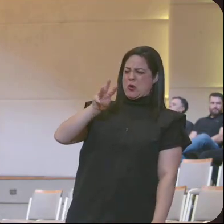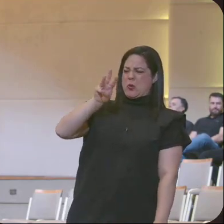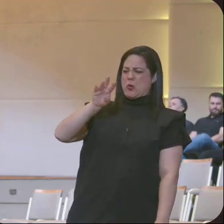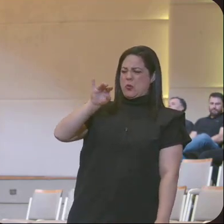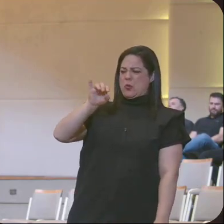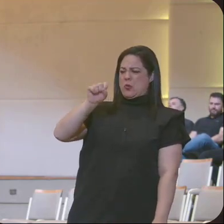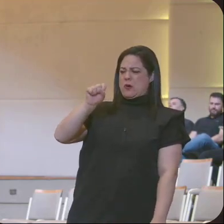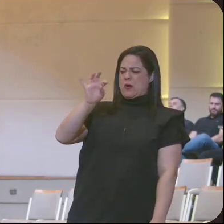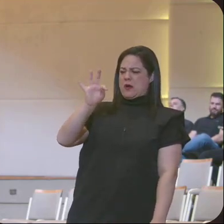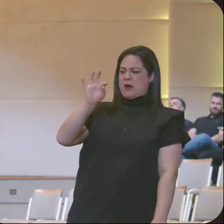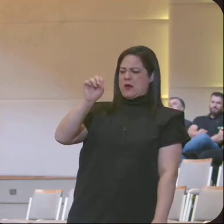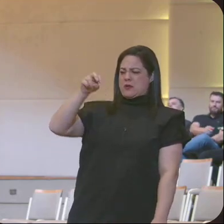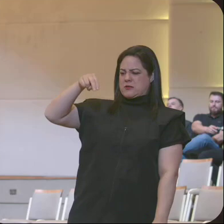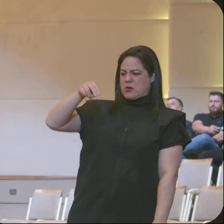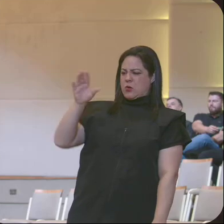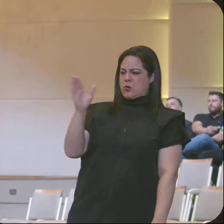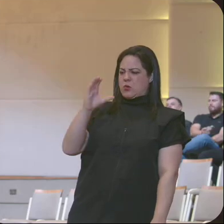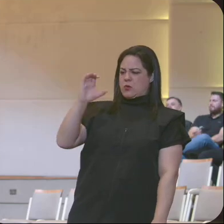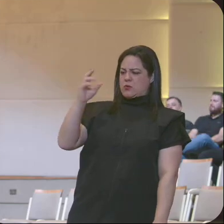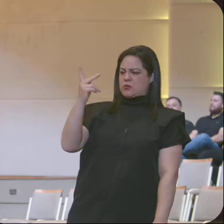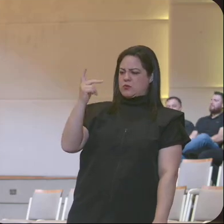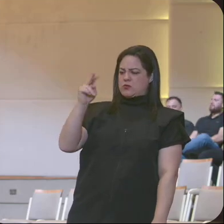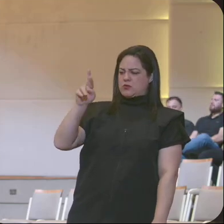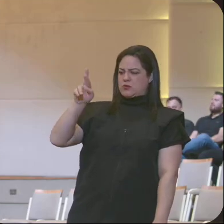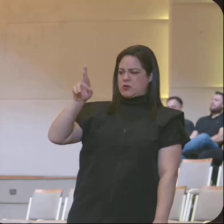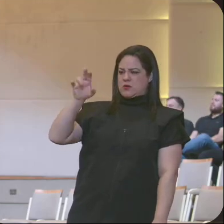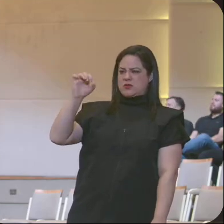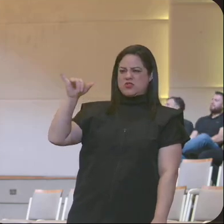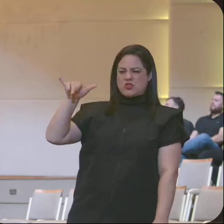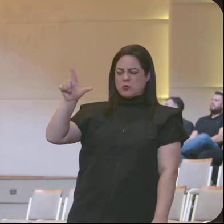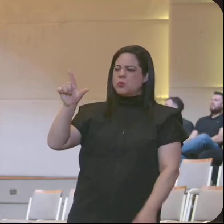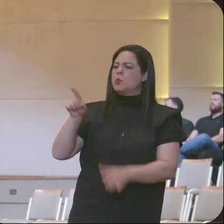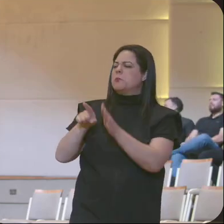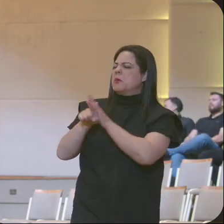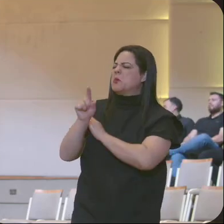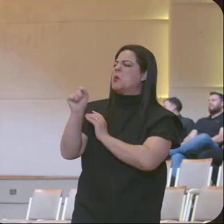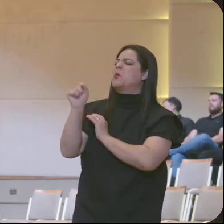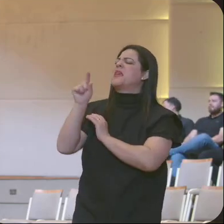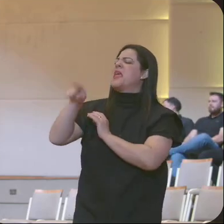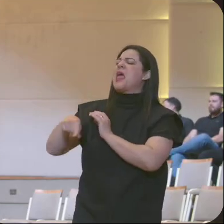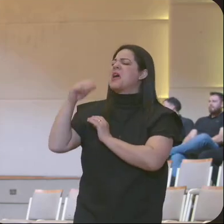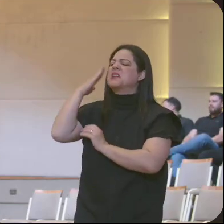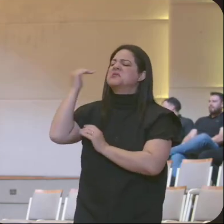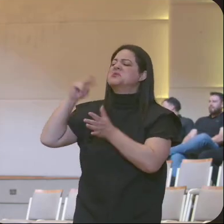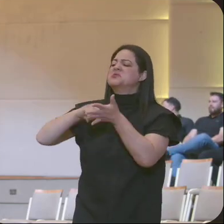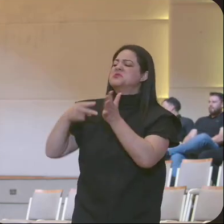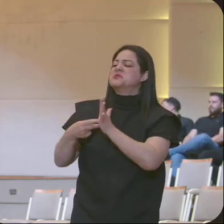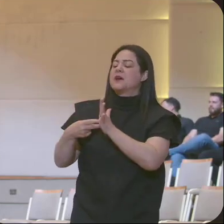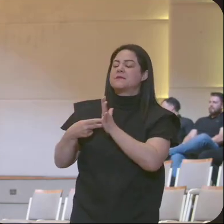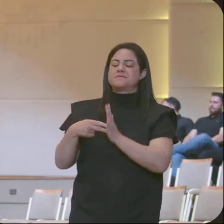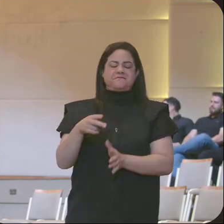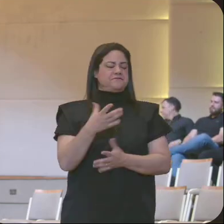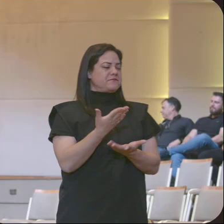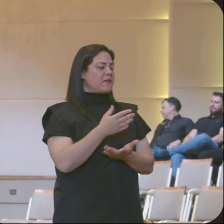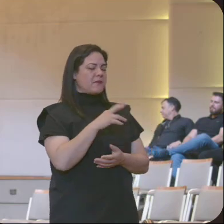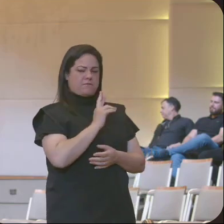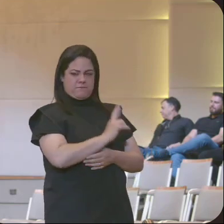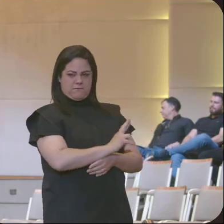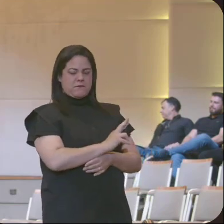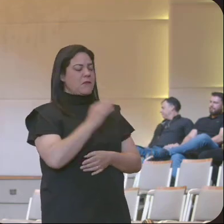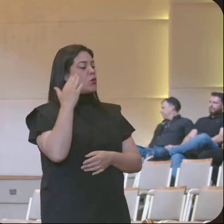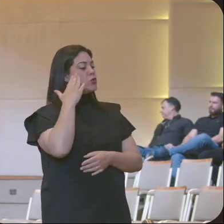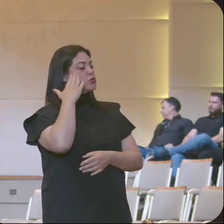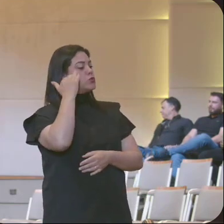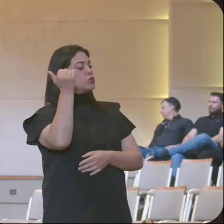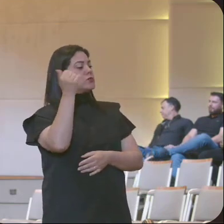definia sucesso? E ele respondeu de uma forma muito incisiva. Ele falou assim: sucesso é